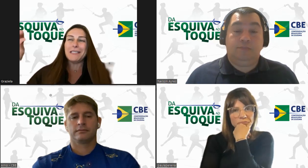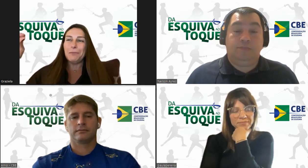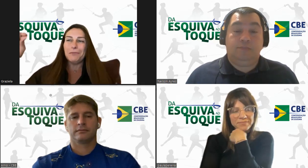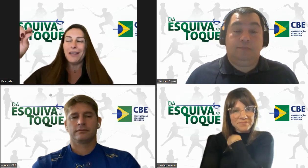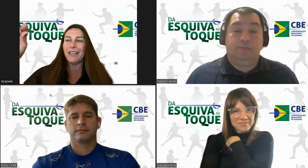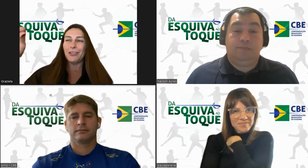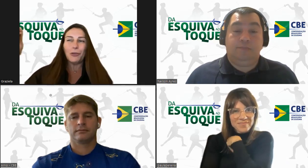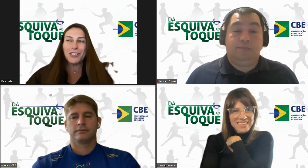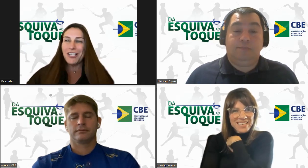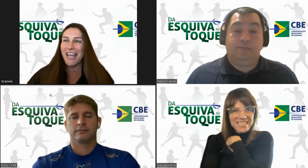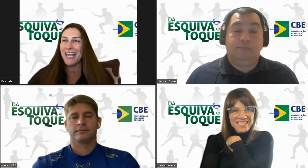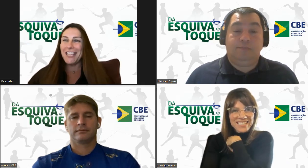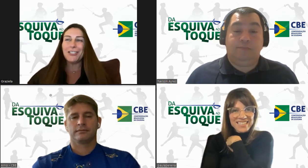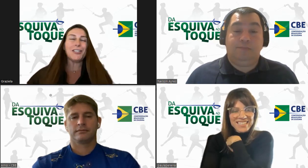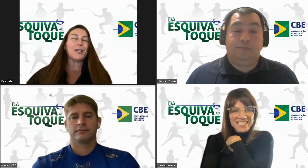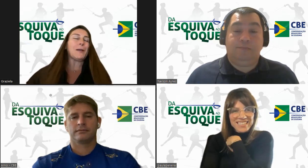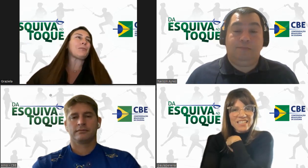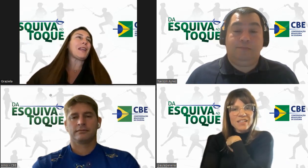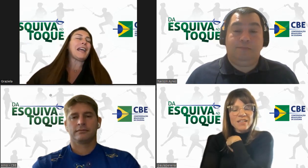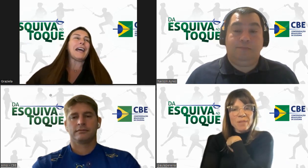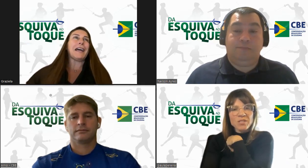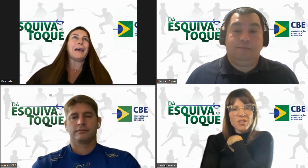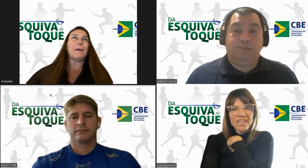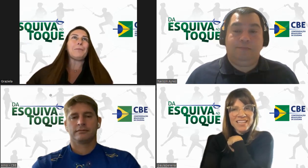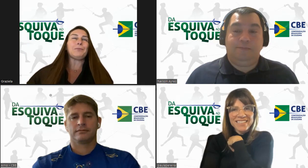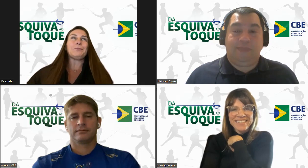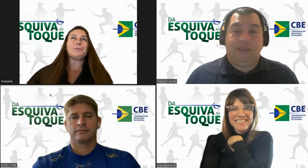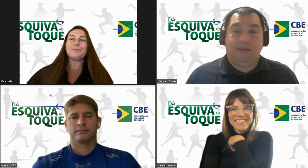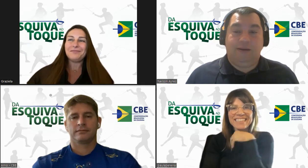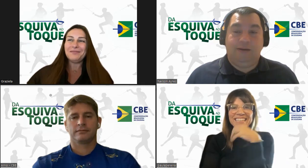esse doce de leite